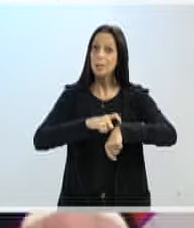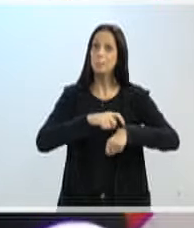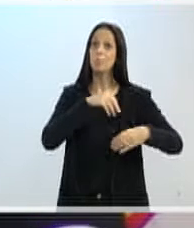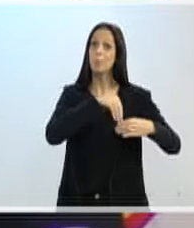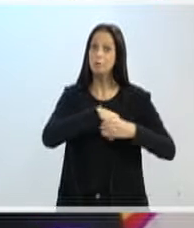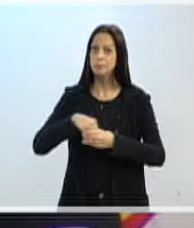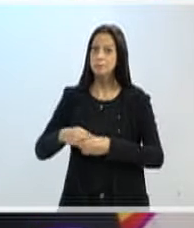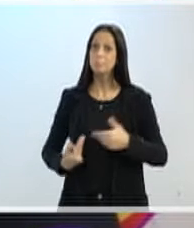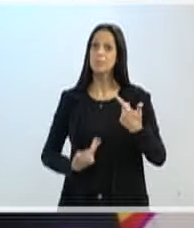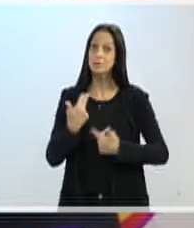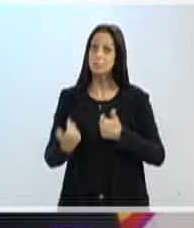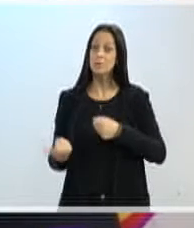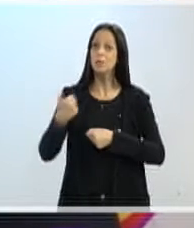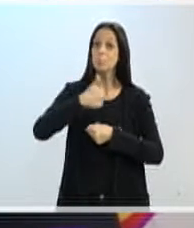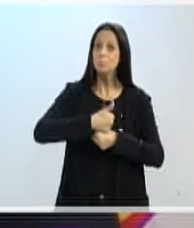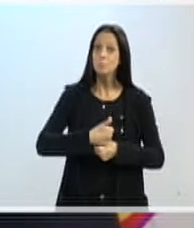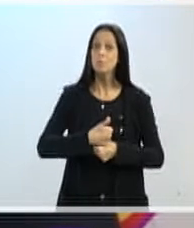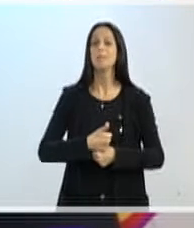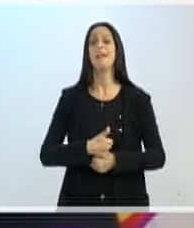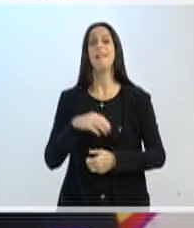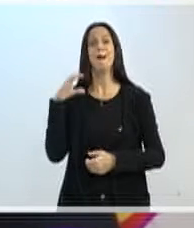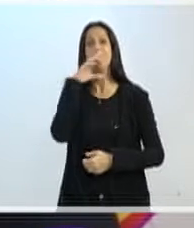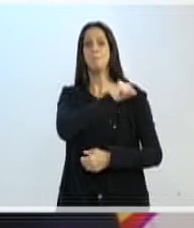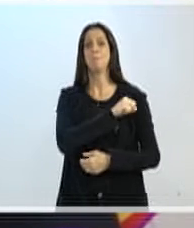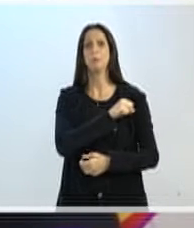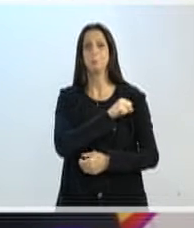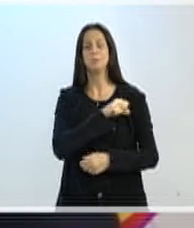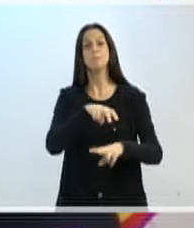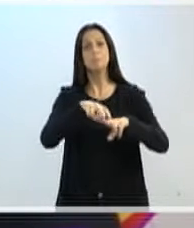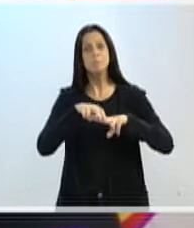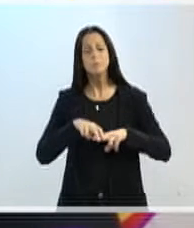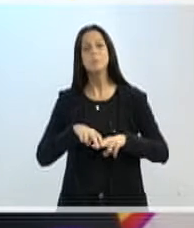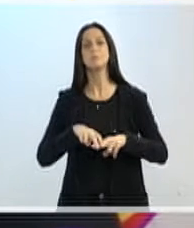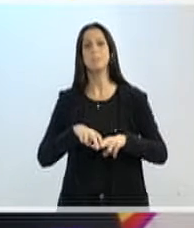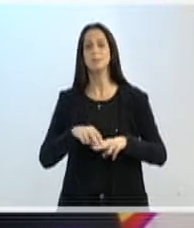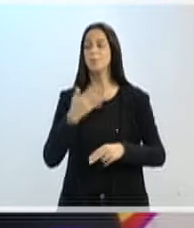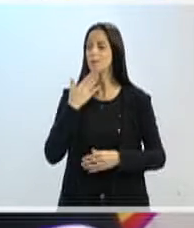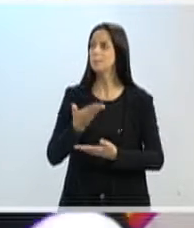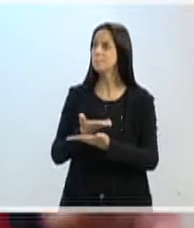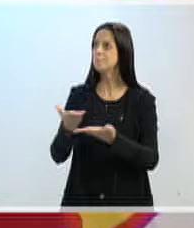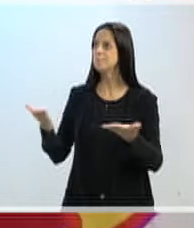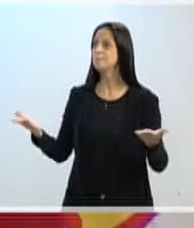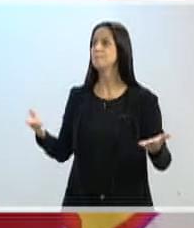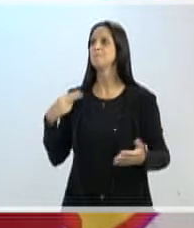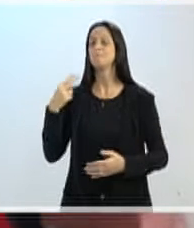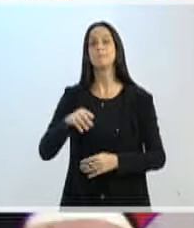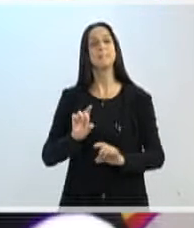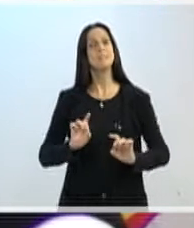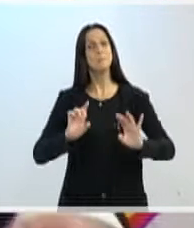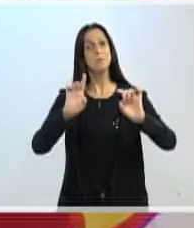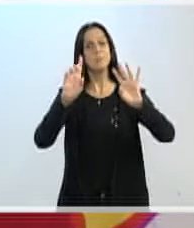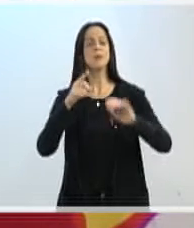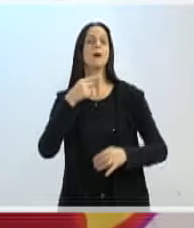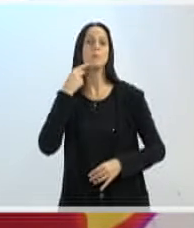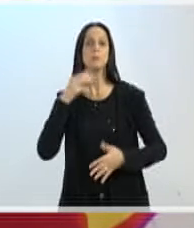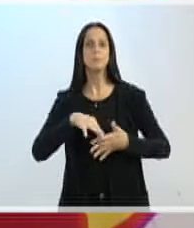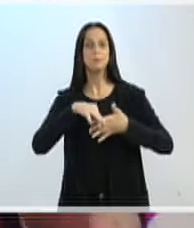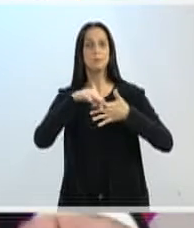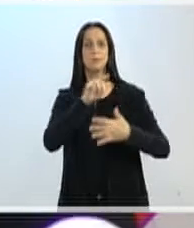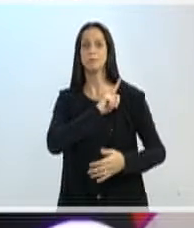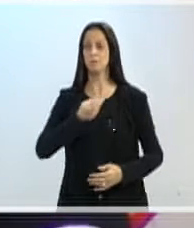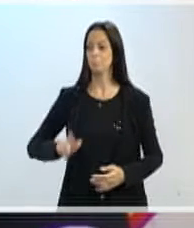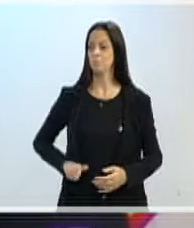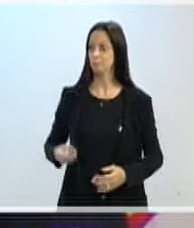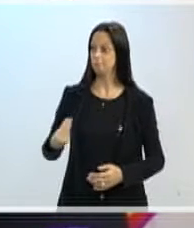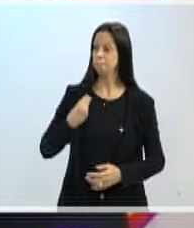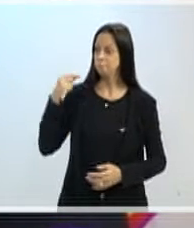é extremamente escasso, senhores. Sabendo disso, peço ao senhor vereador Marcelo Lanzarin, nosso líder do governo que aqui está